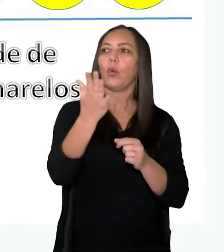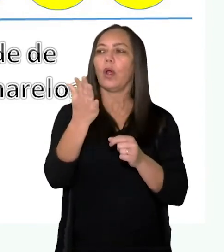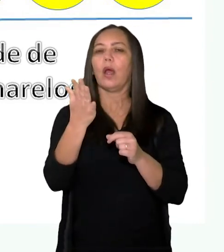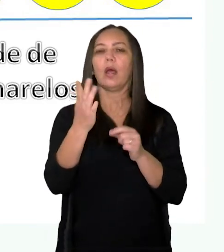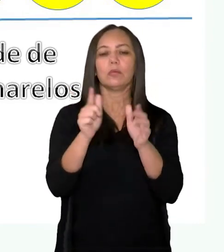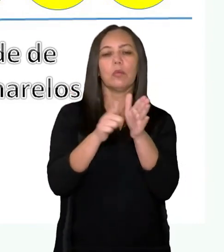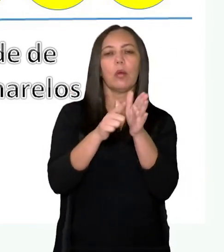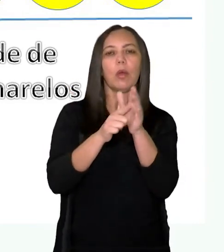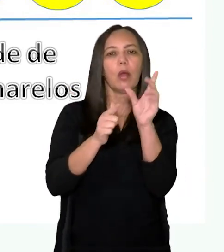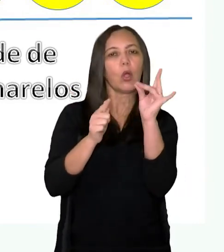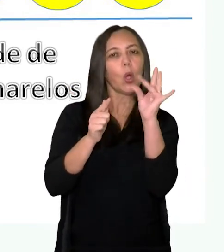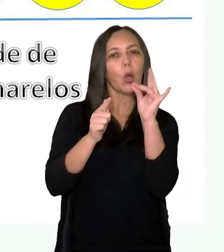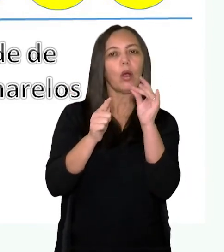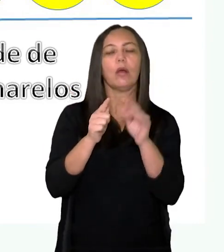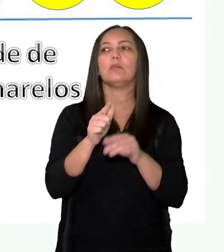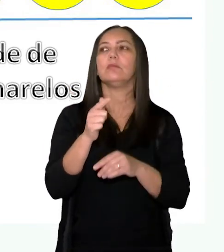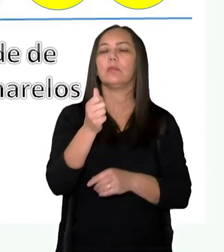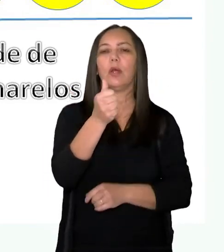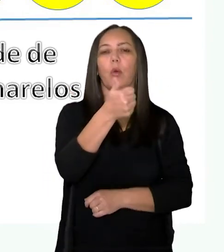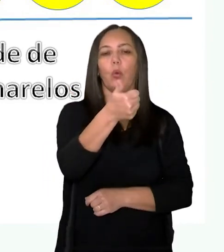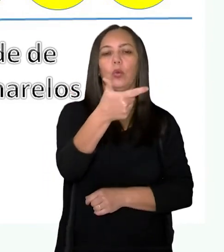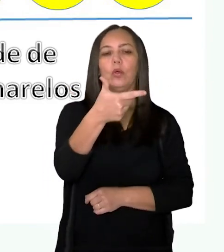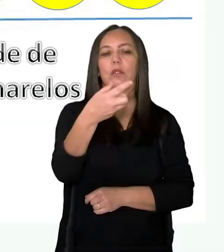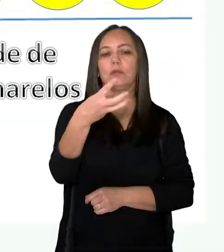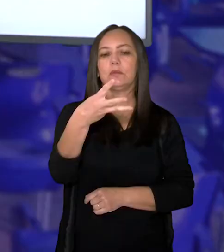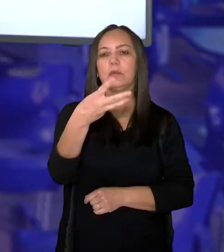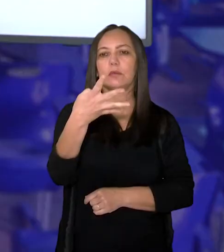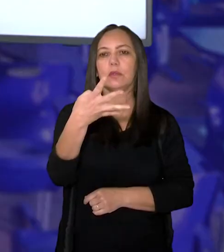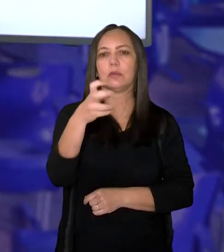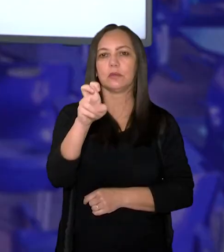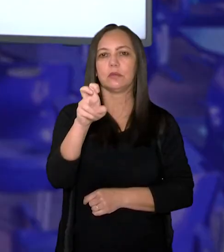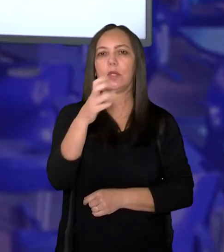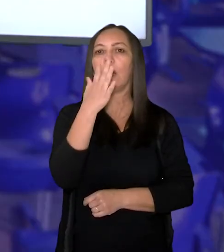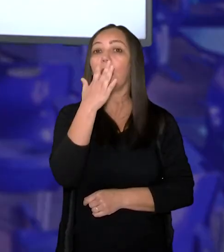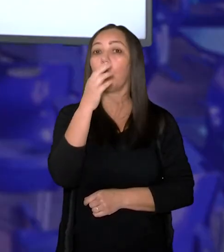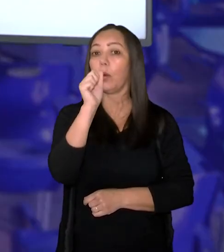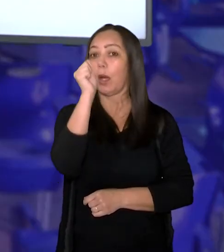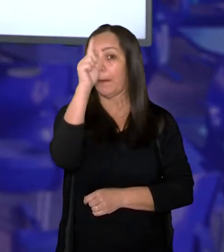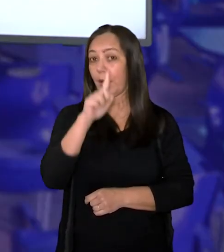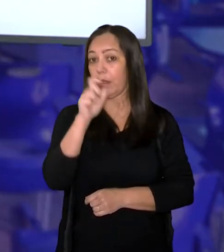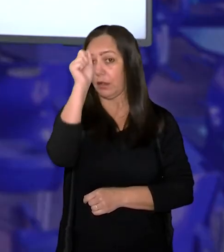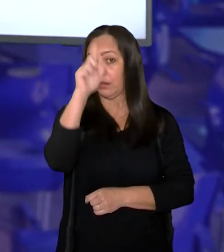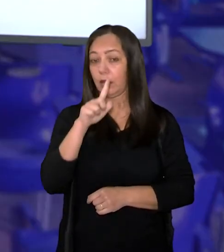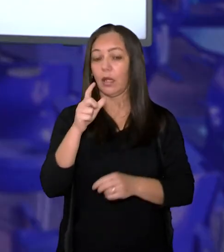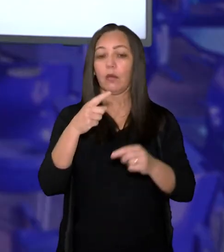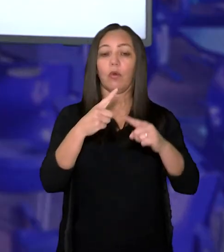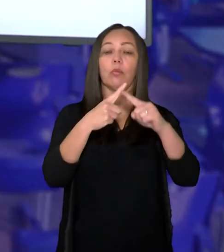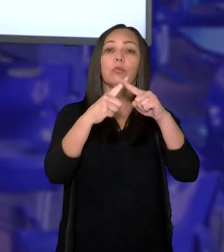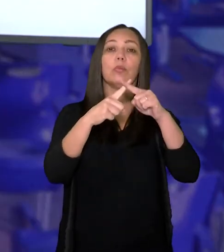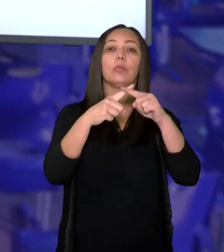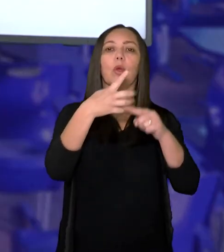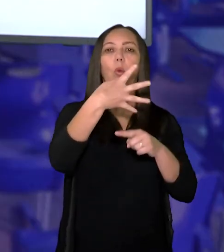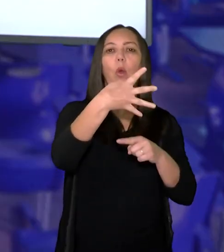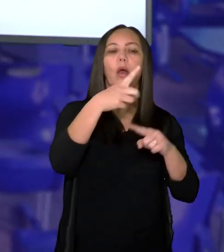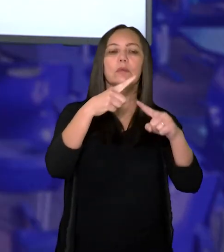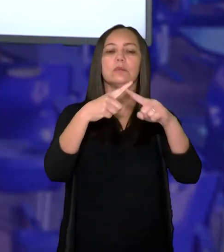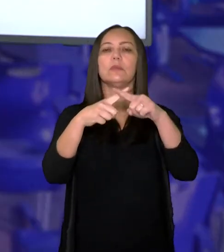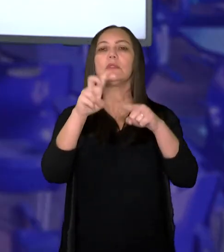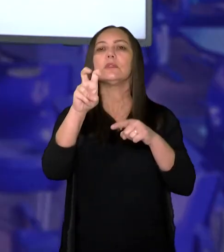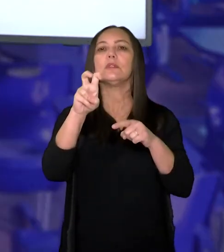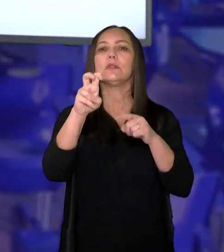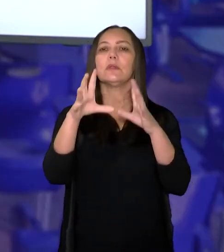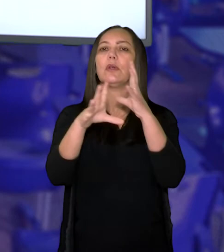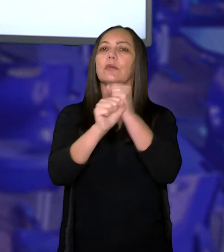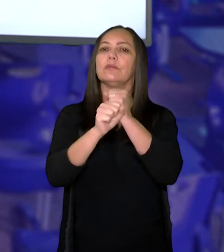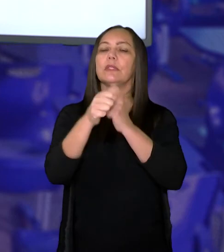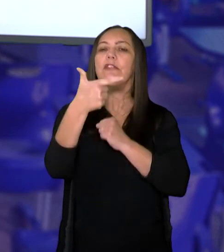adesivos amarelos. 1, 2, 3, 4, 5. Então, eu vou multiplicar 4 vezes 5, eu tenho